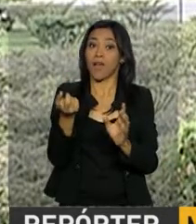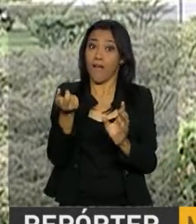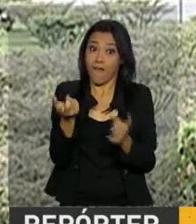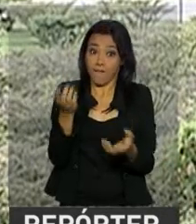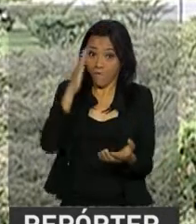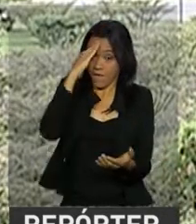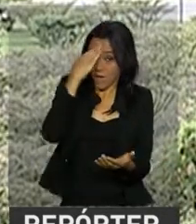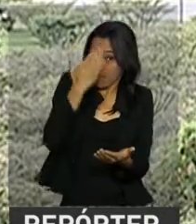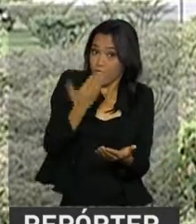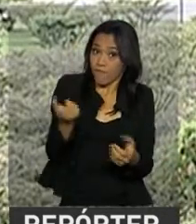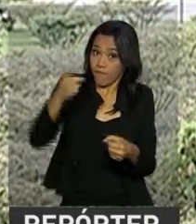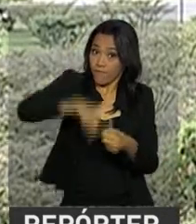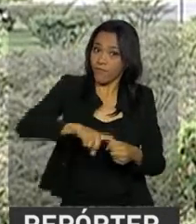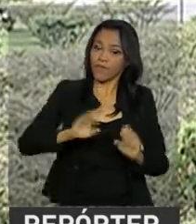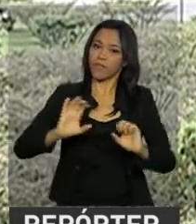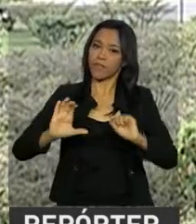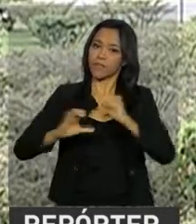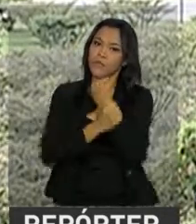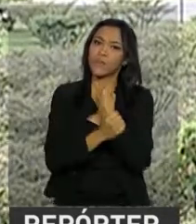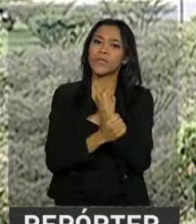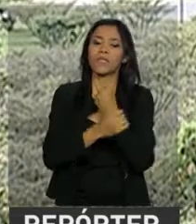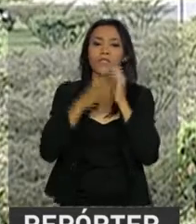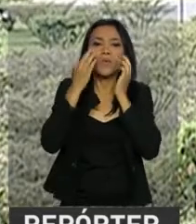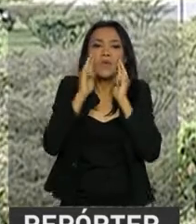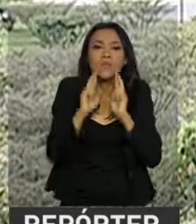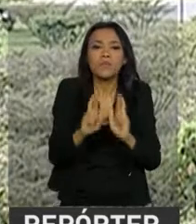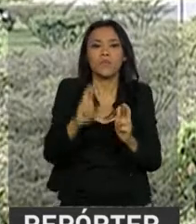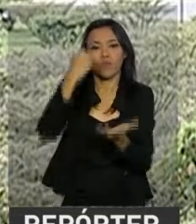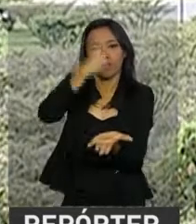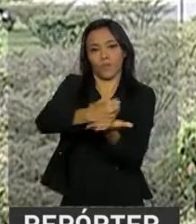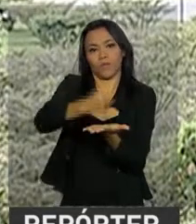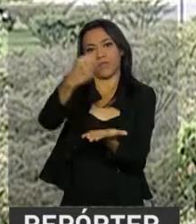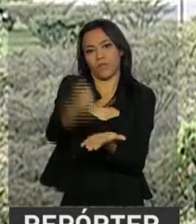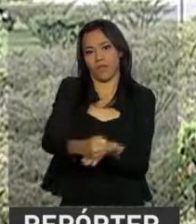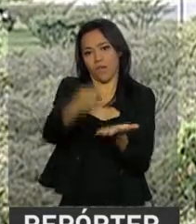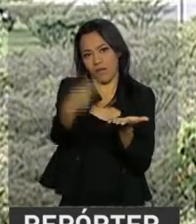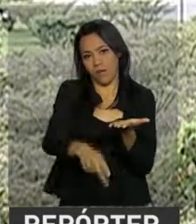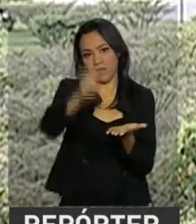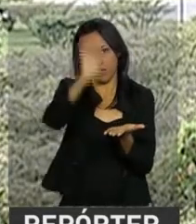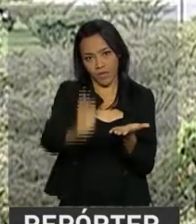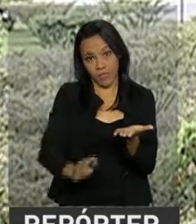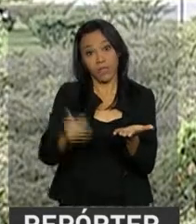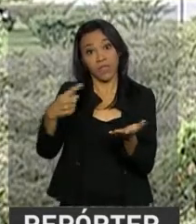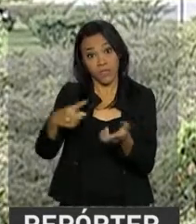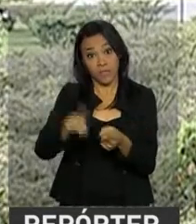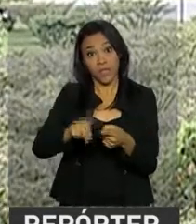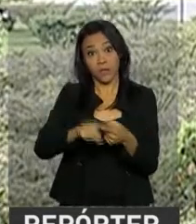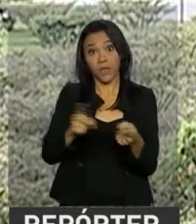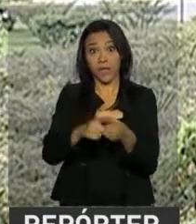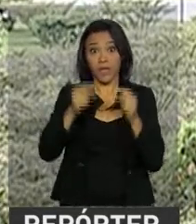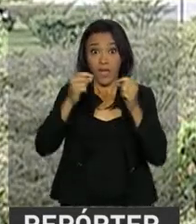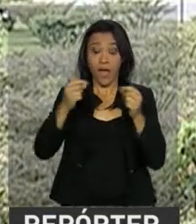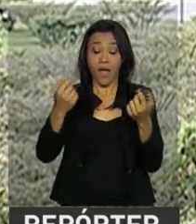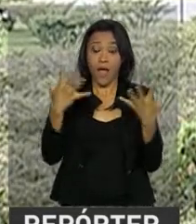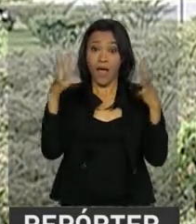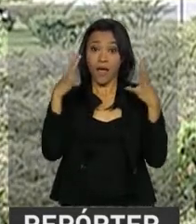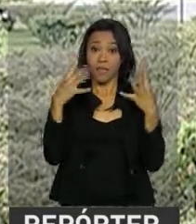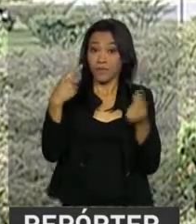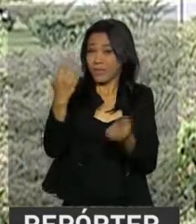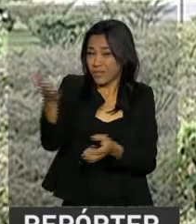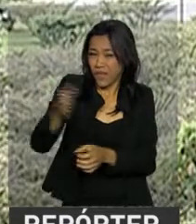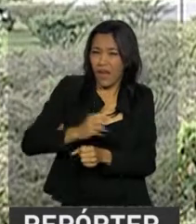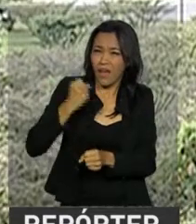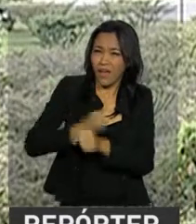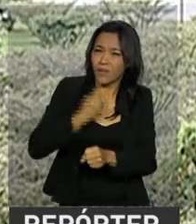do país no cumprimento dos contratos e criar condições para investimentos em infraestrutura, como